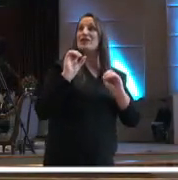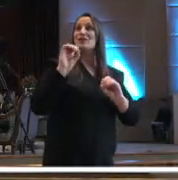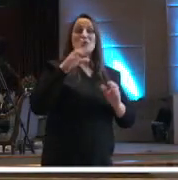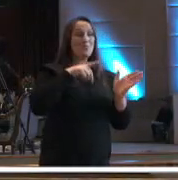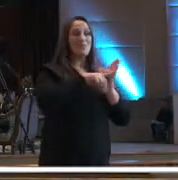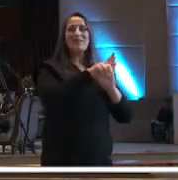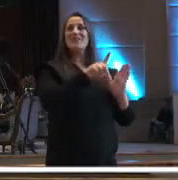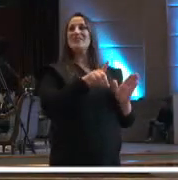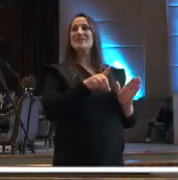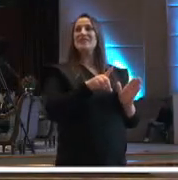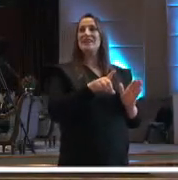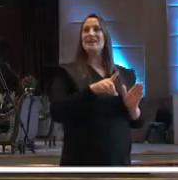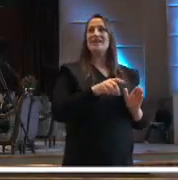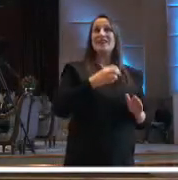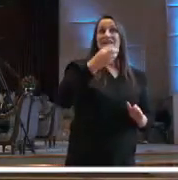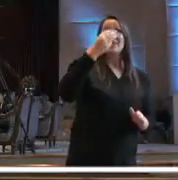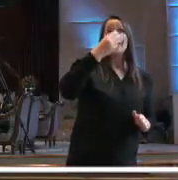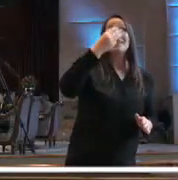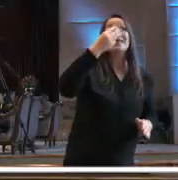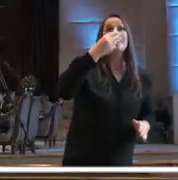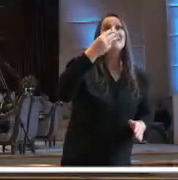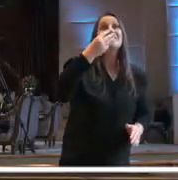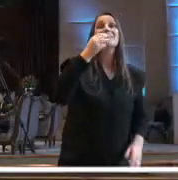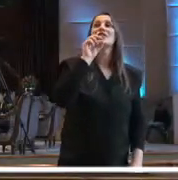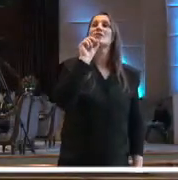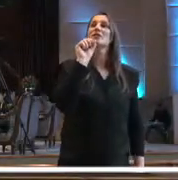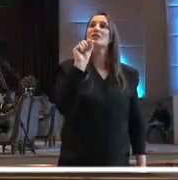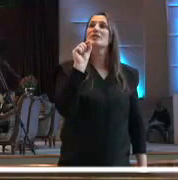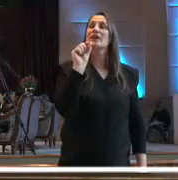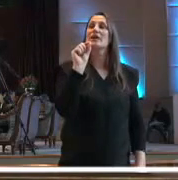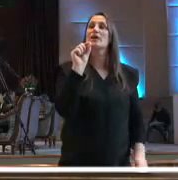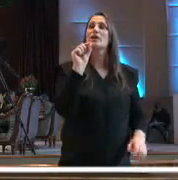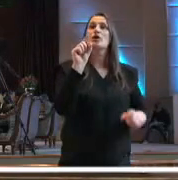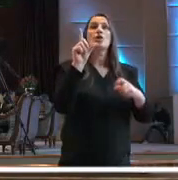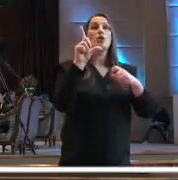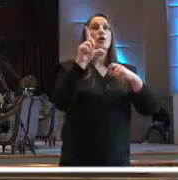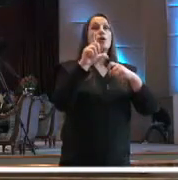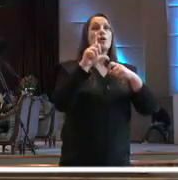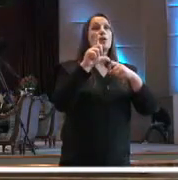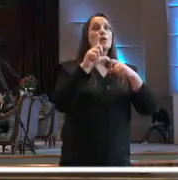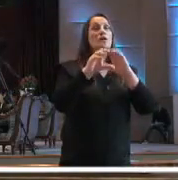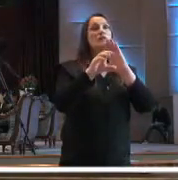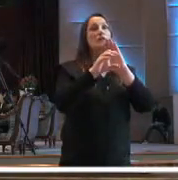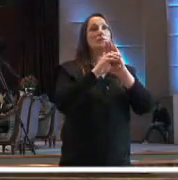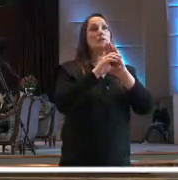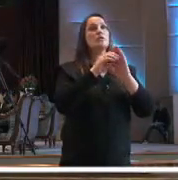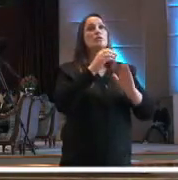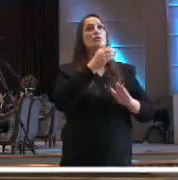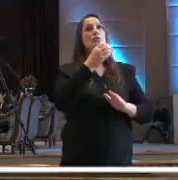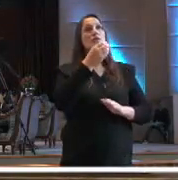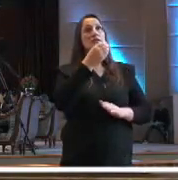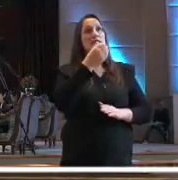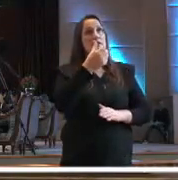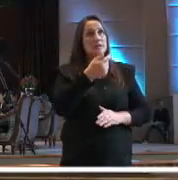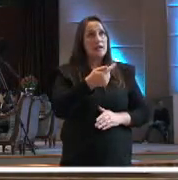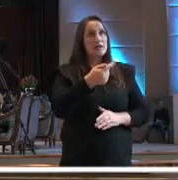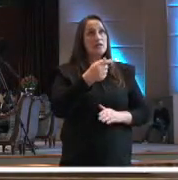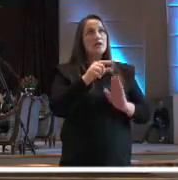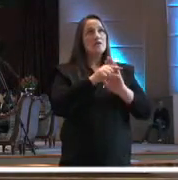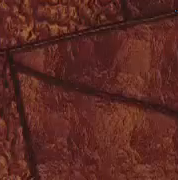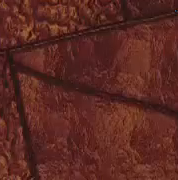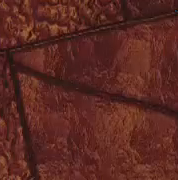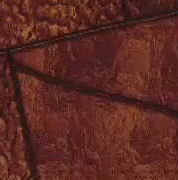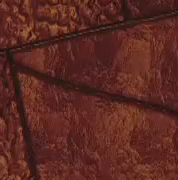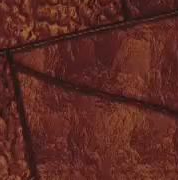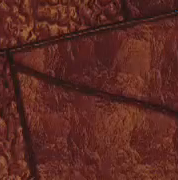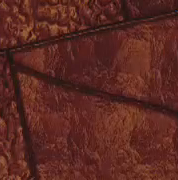A terceira cena que me veio à memória está lá em Lucas 7, versículos 37 e 38, onde diz assim: e